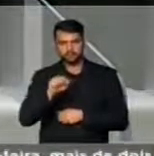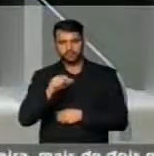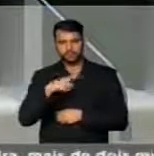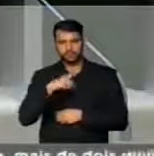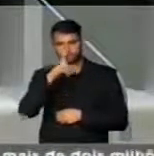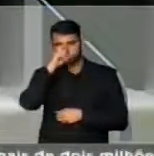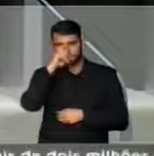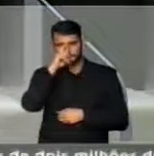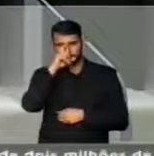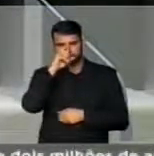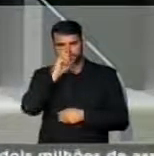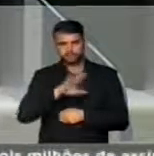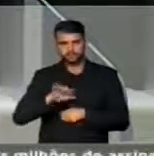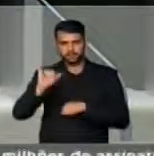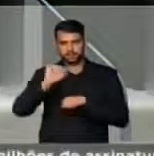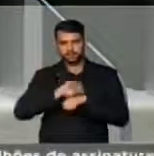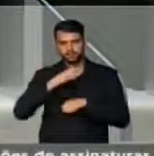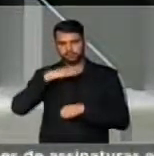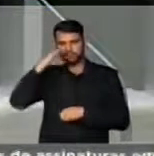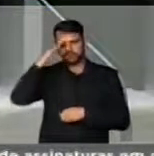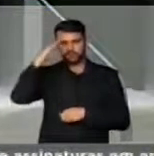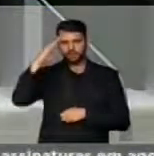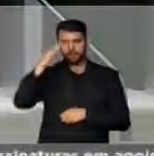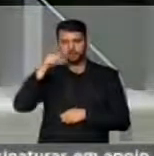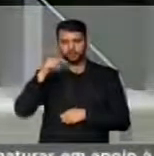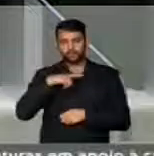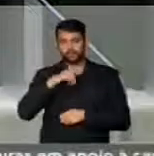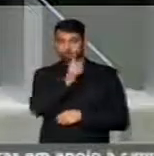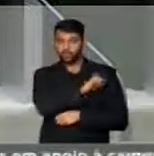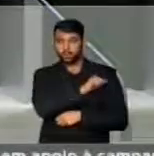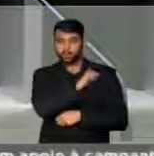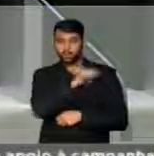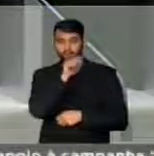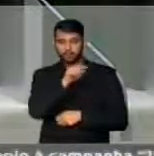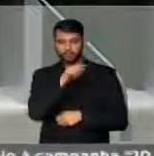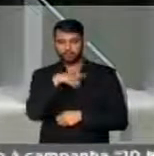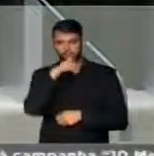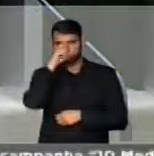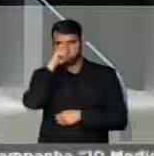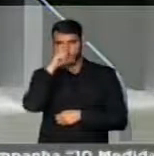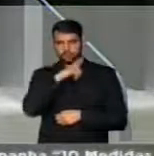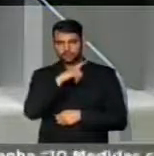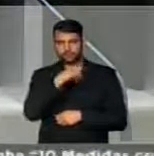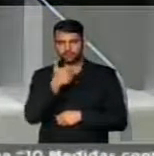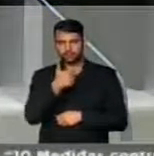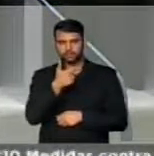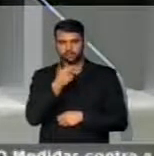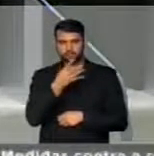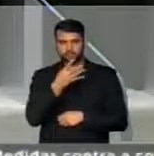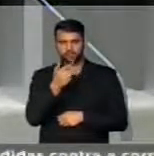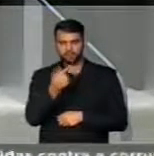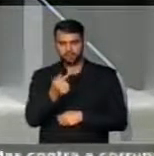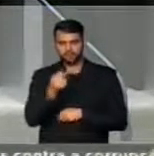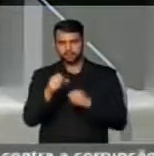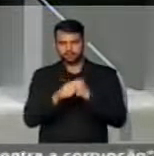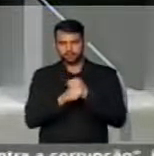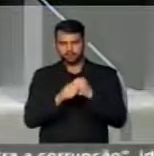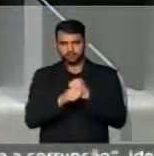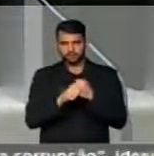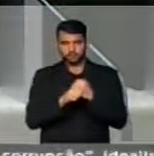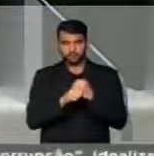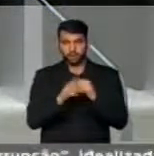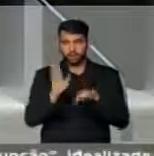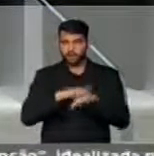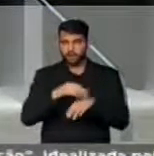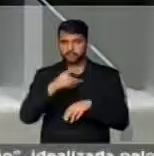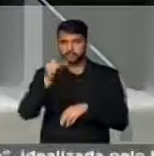o Hospital Central do Exército. No Rio de Janeiro, o hospital tem 247 anos. É